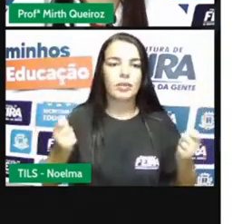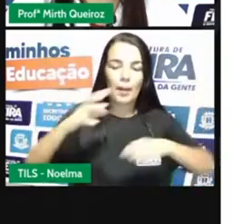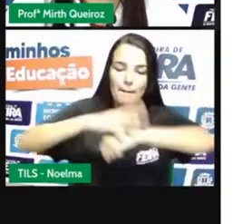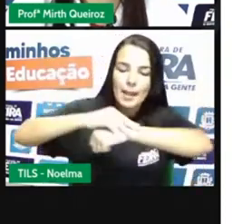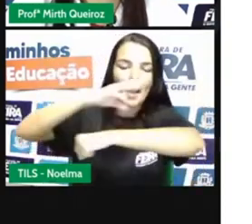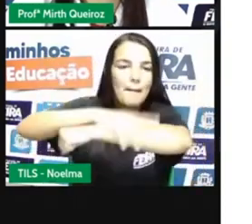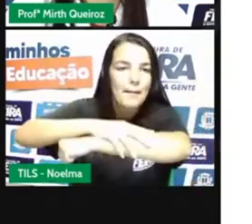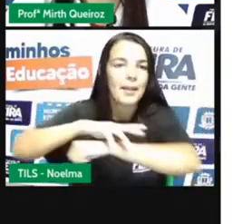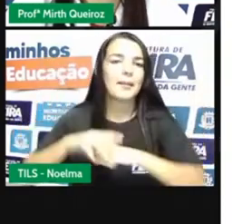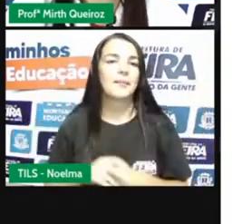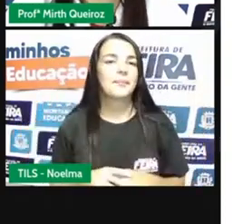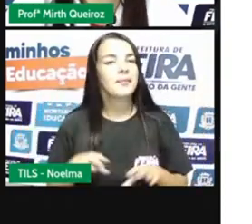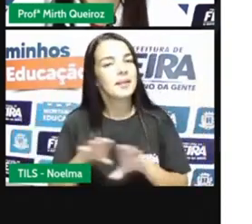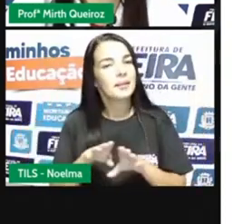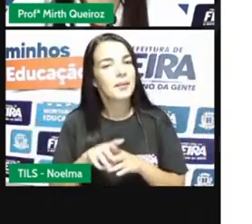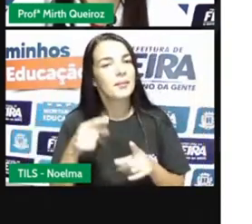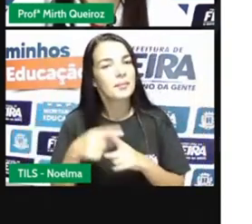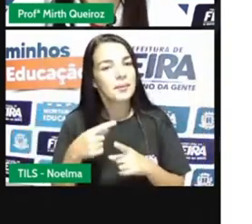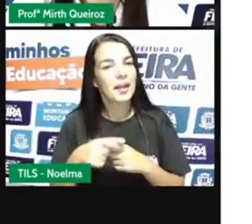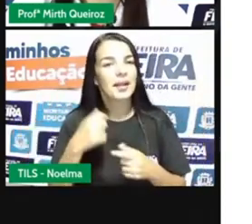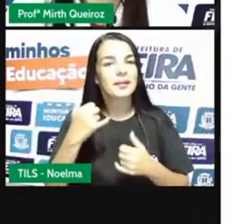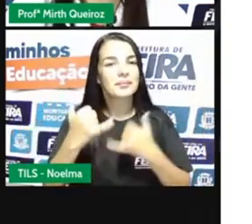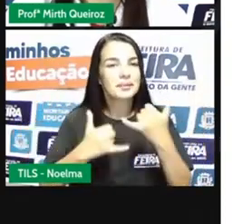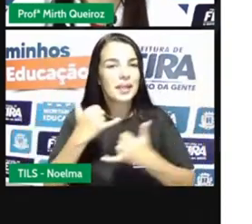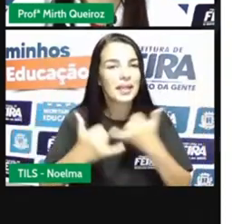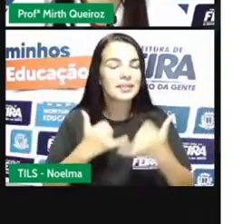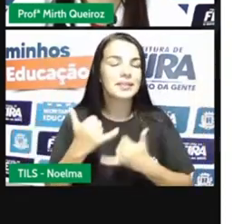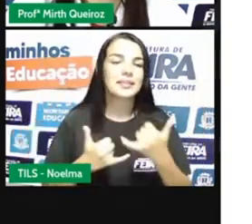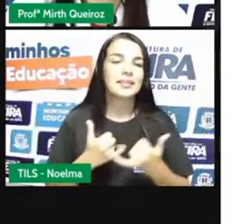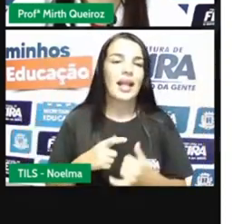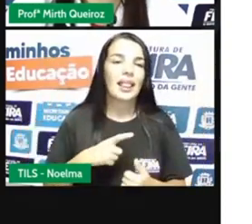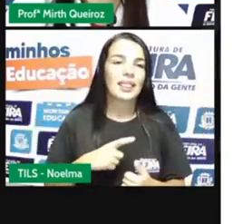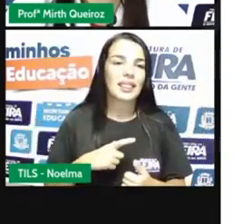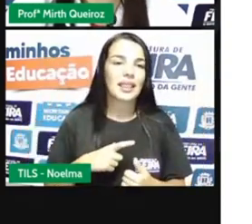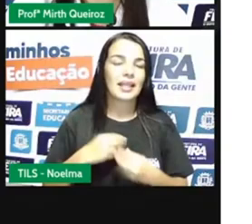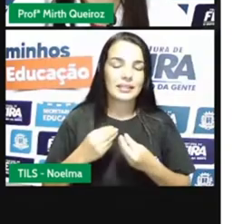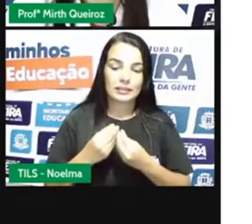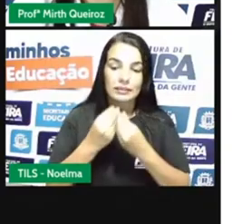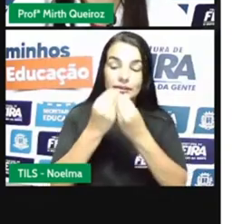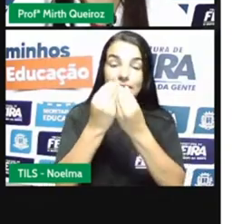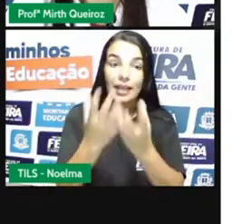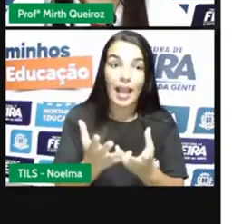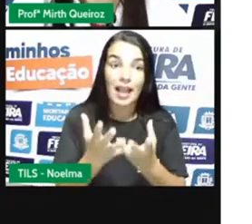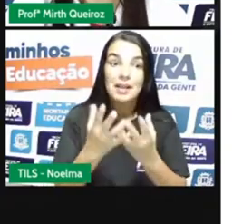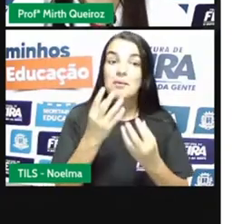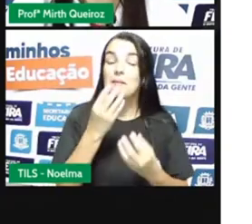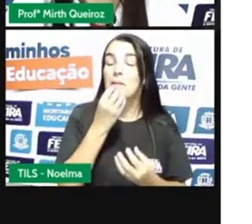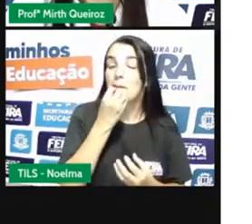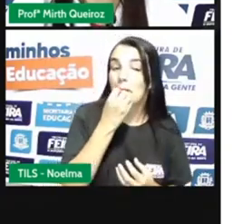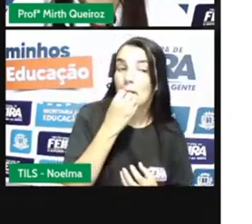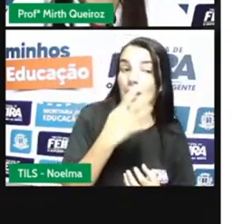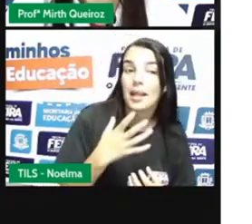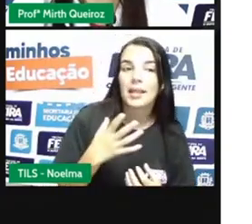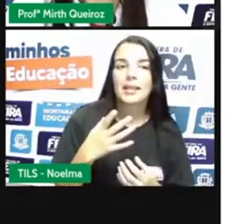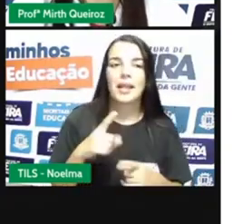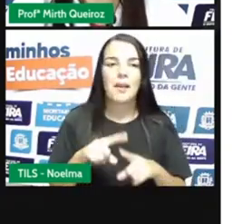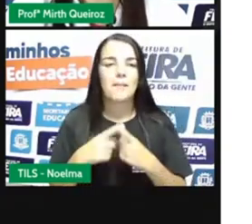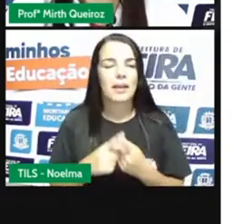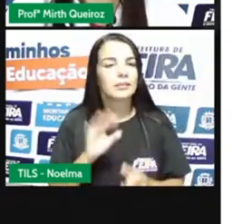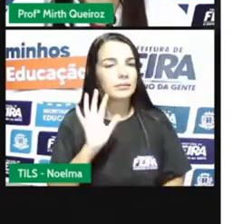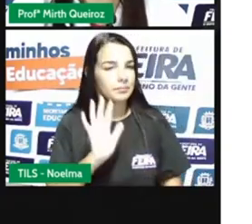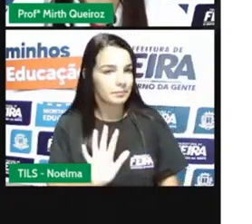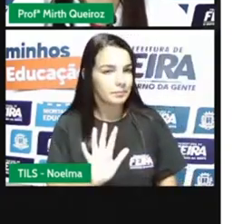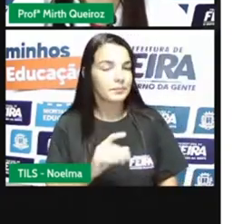pega-pega, pois as atividades físicas da infância adquirem caráter bastante lúdico, mas uma